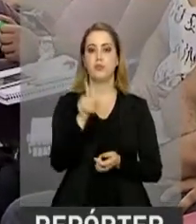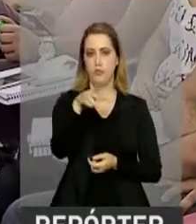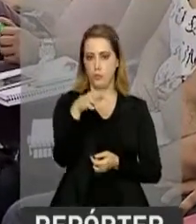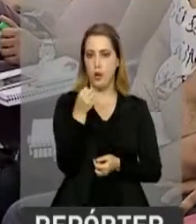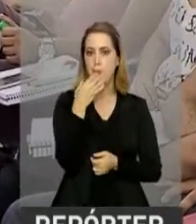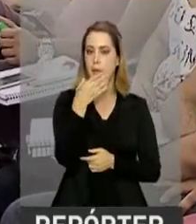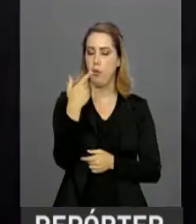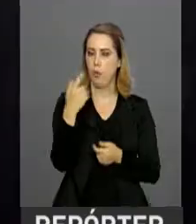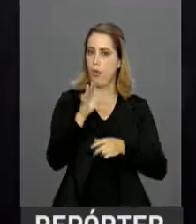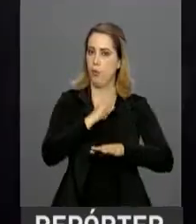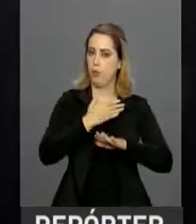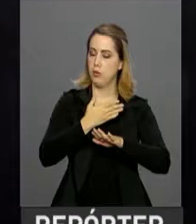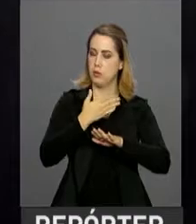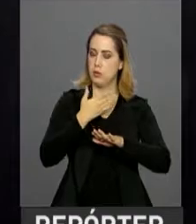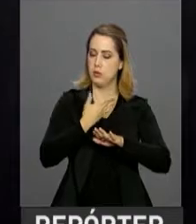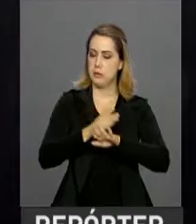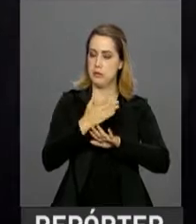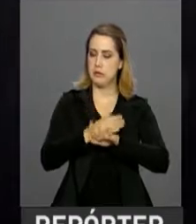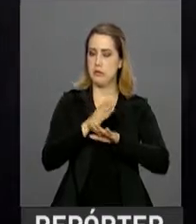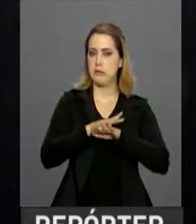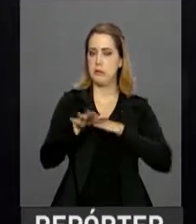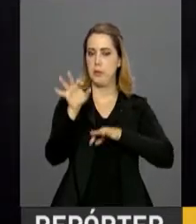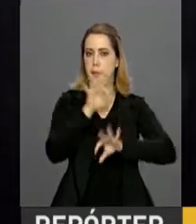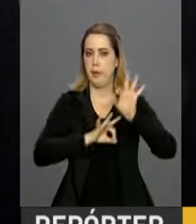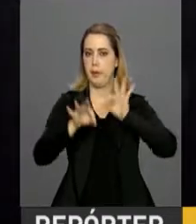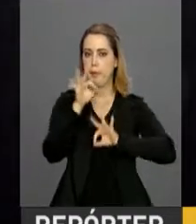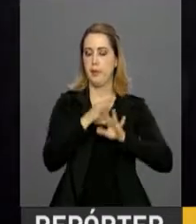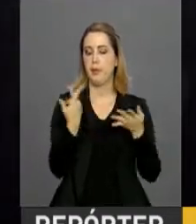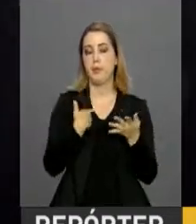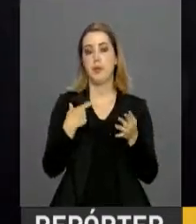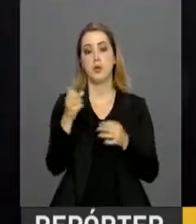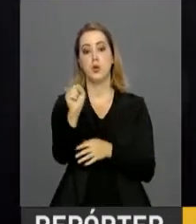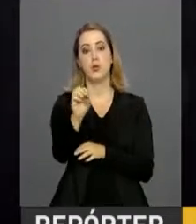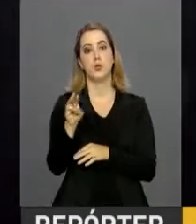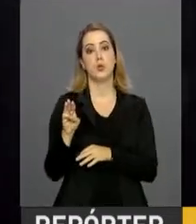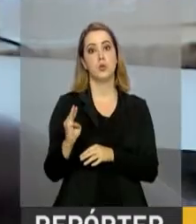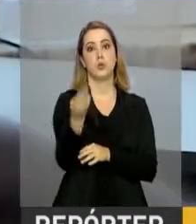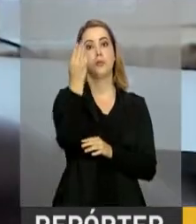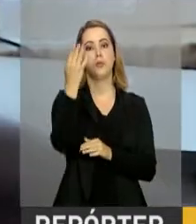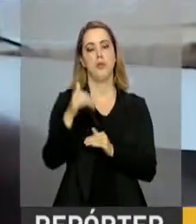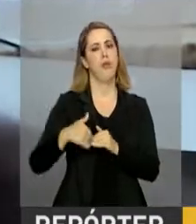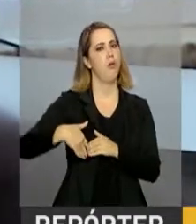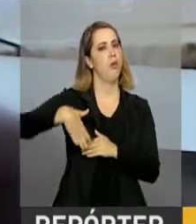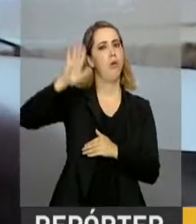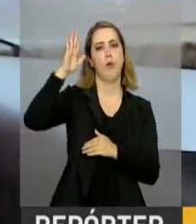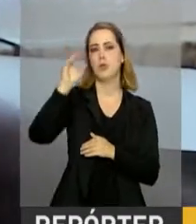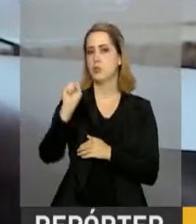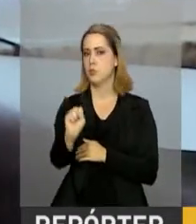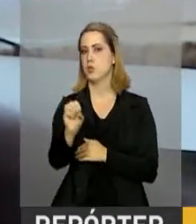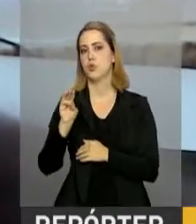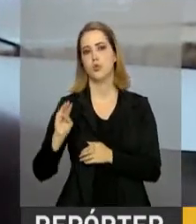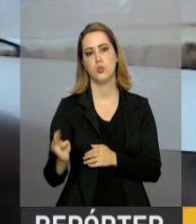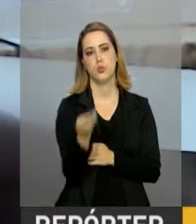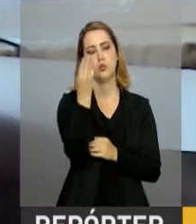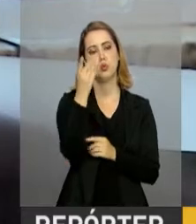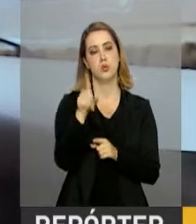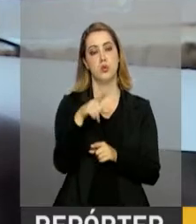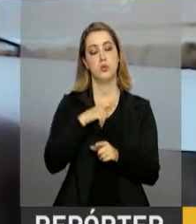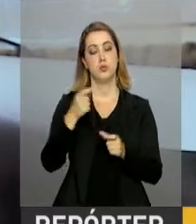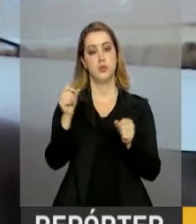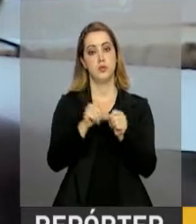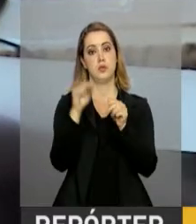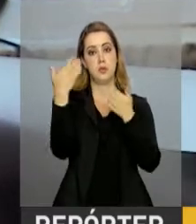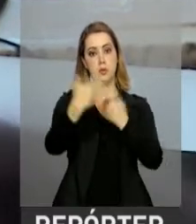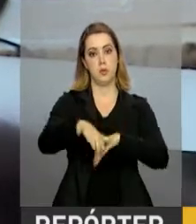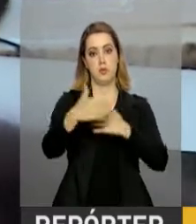vai ser alta neste ano mais de oito milhões e seiscentos mil candidatos vão fazer a prova do enem cerca de